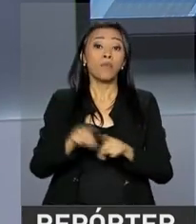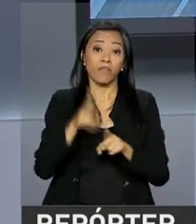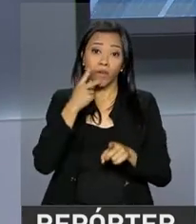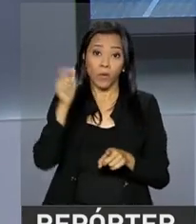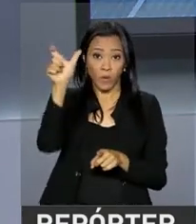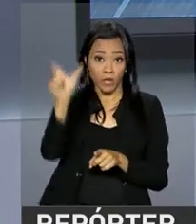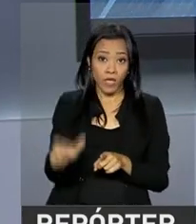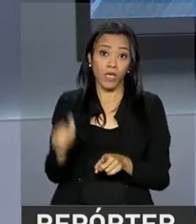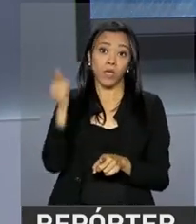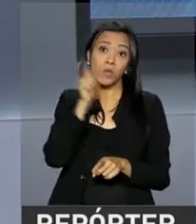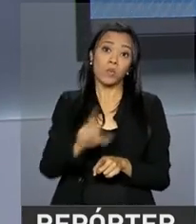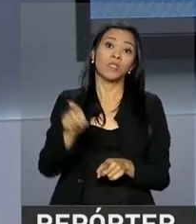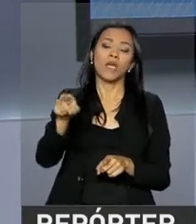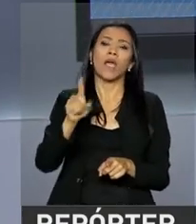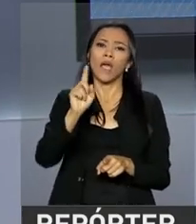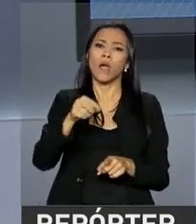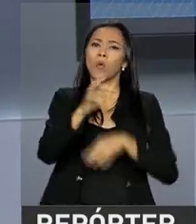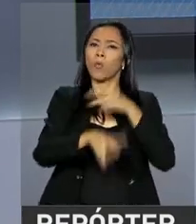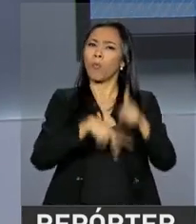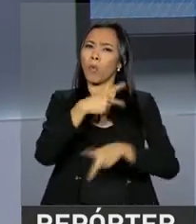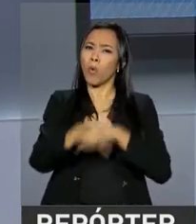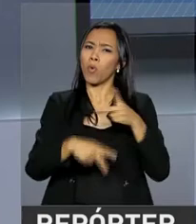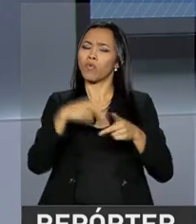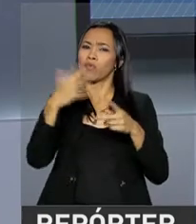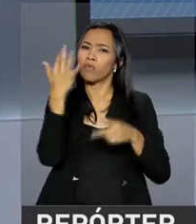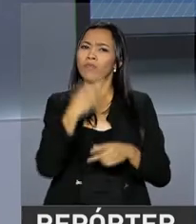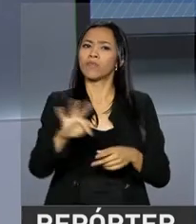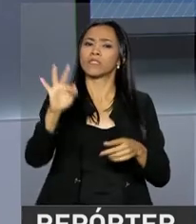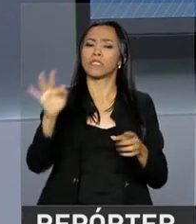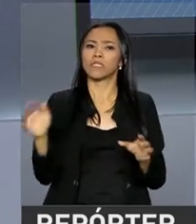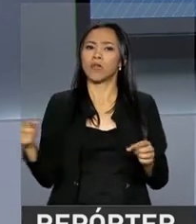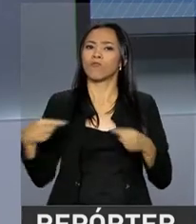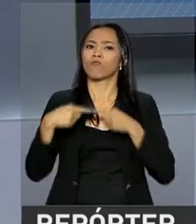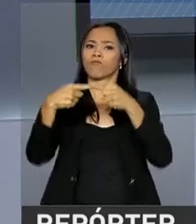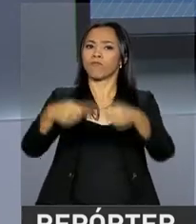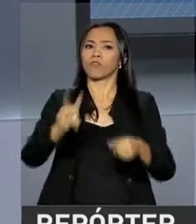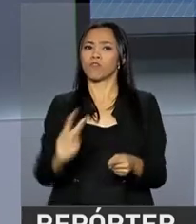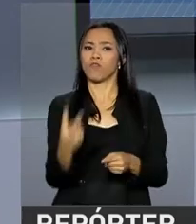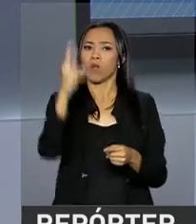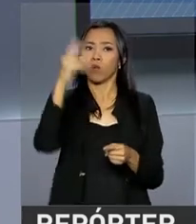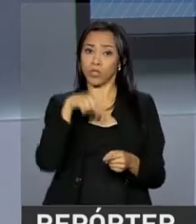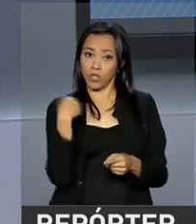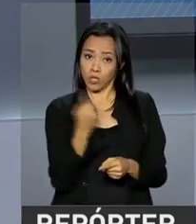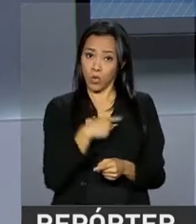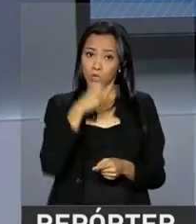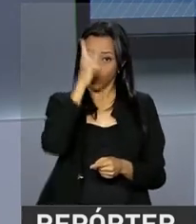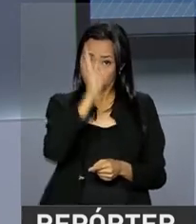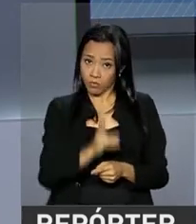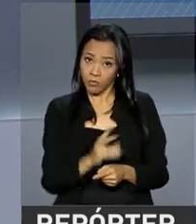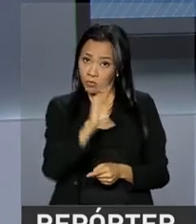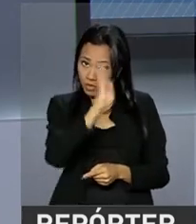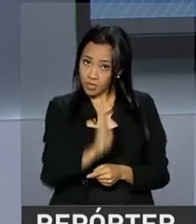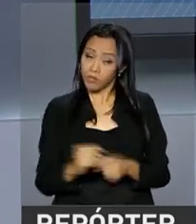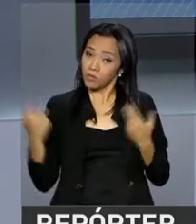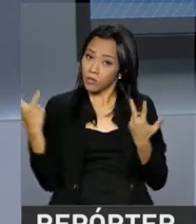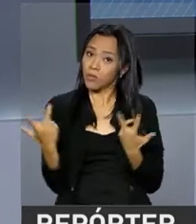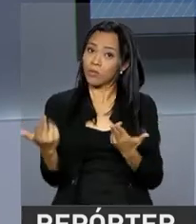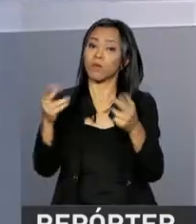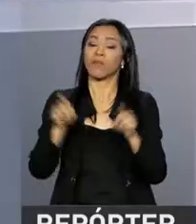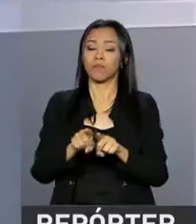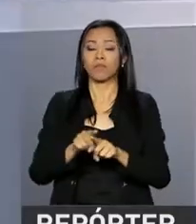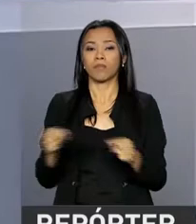Macron reafirma o apego do povo francês aos valores democráticos, com os quais nós, brasileiros, também nos